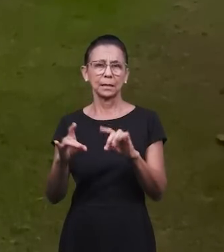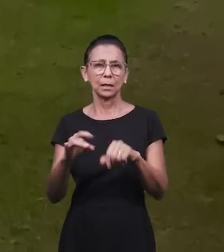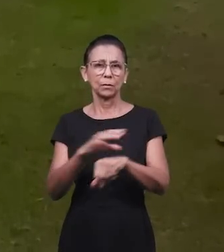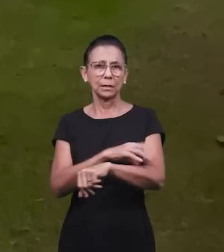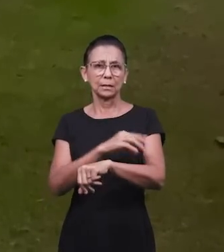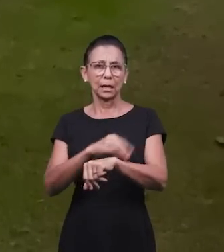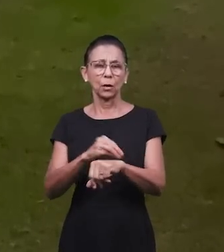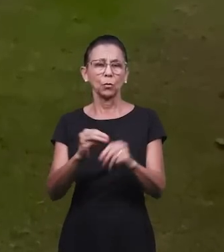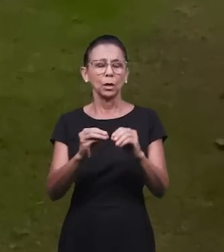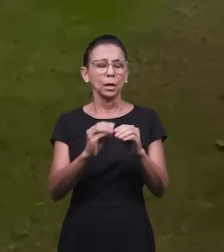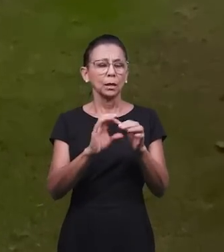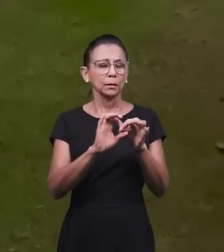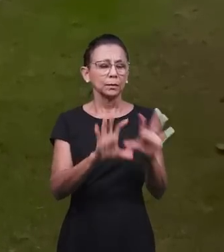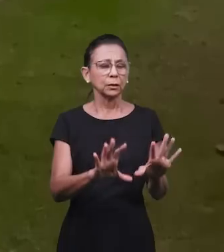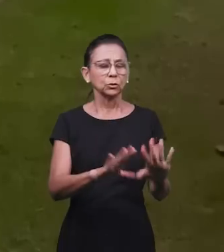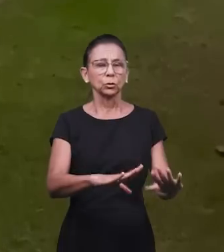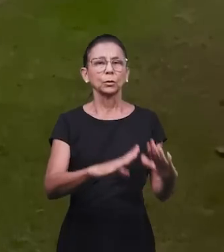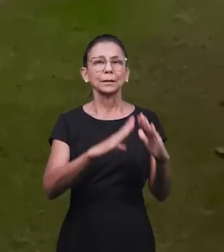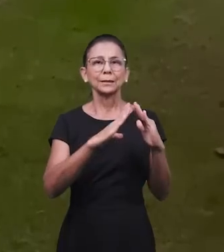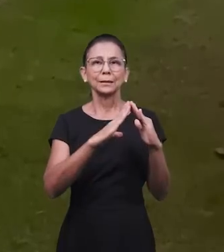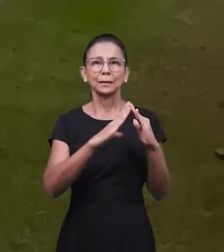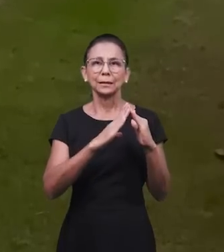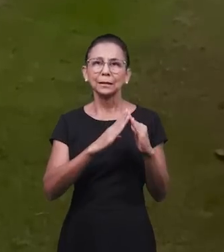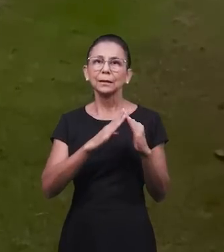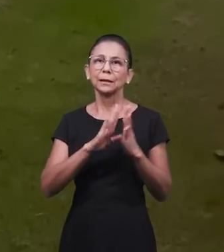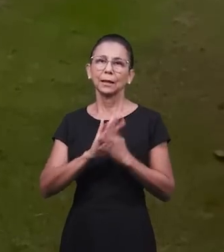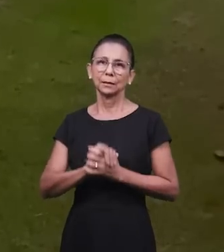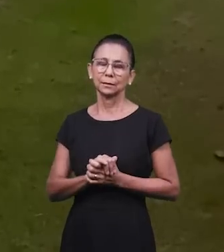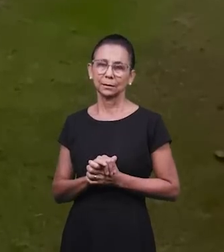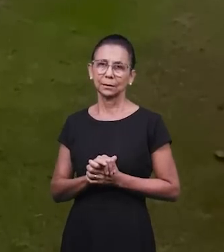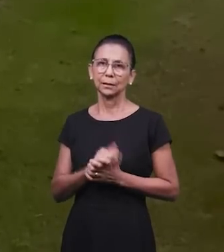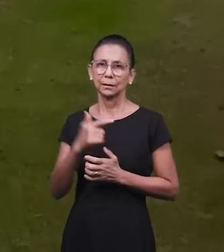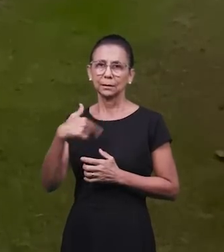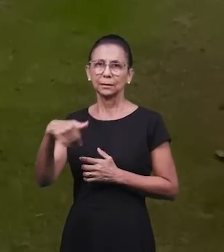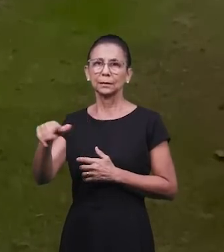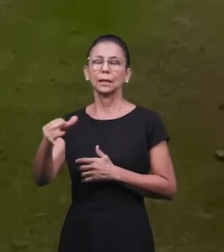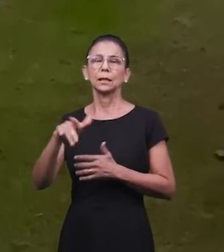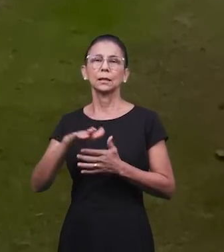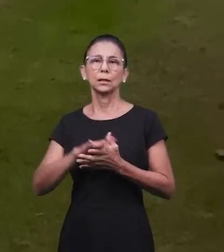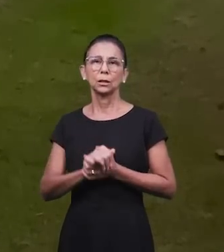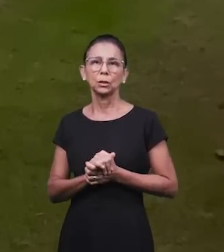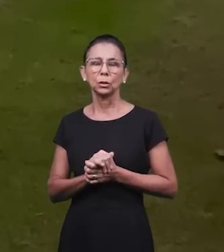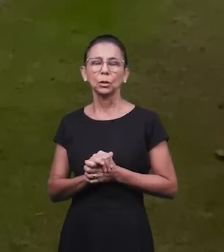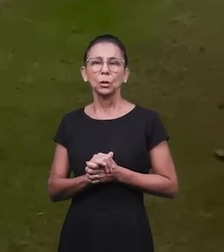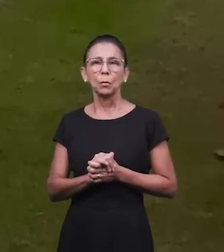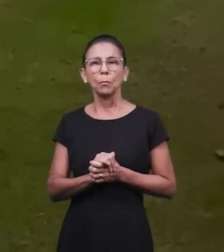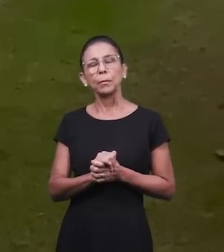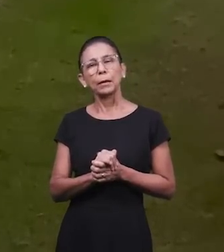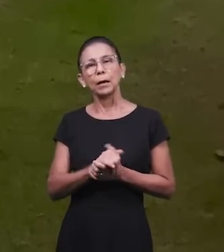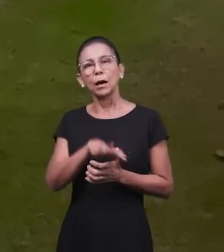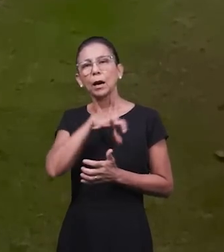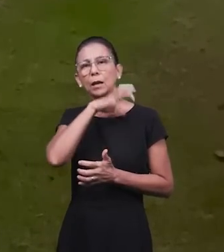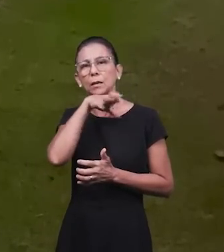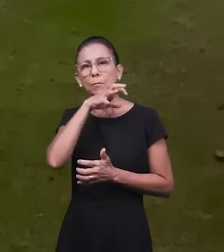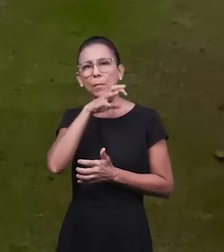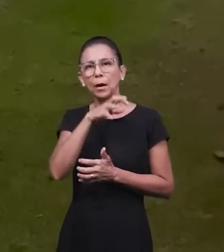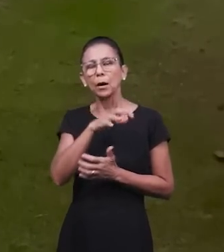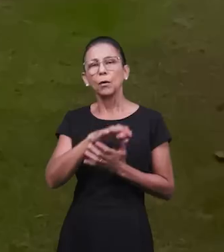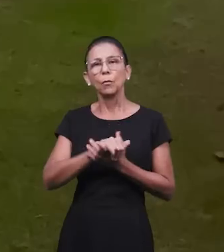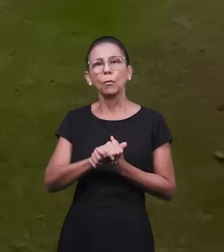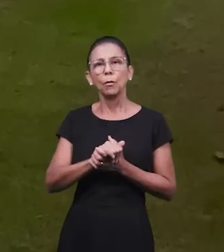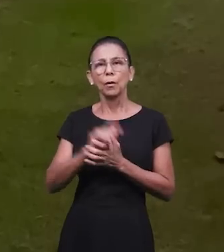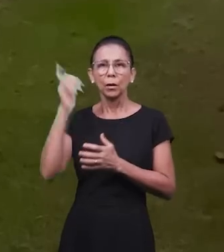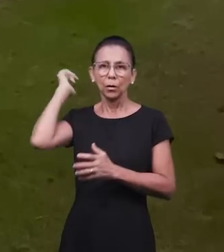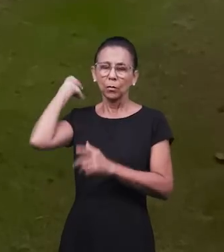nós temos que viver isso a todo momento, na escola, no trabalho, principalmente dentro do lar. E